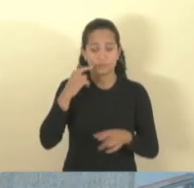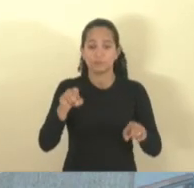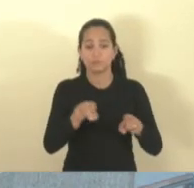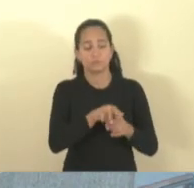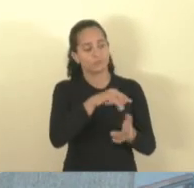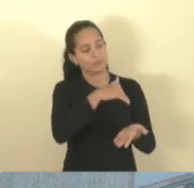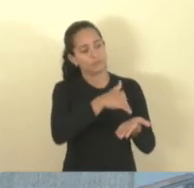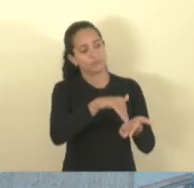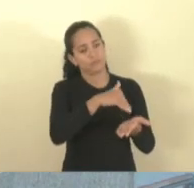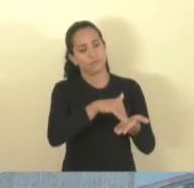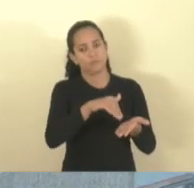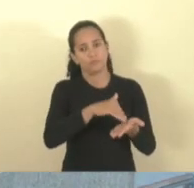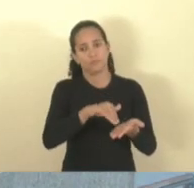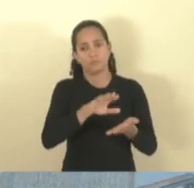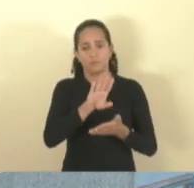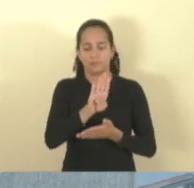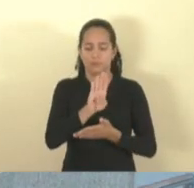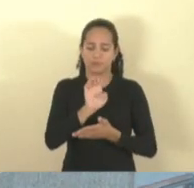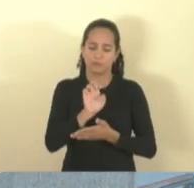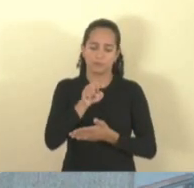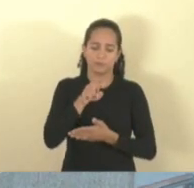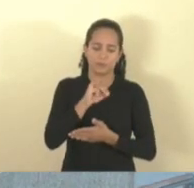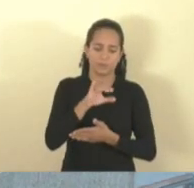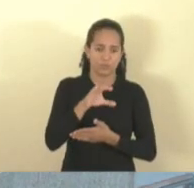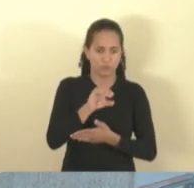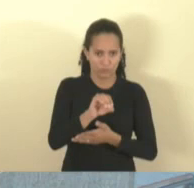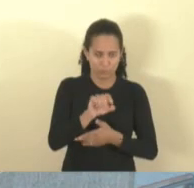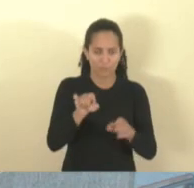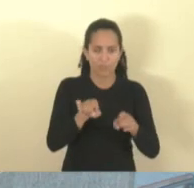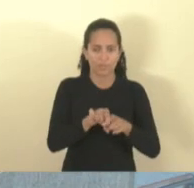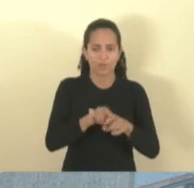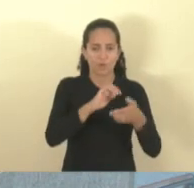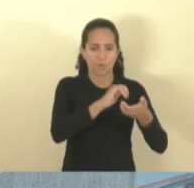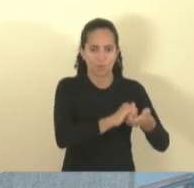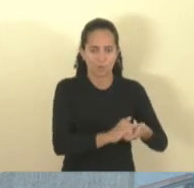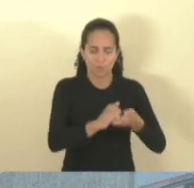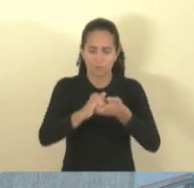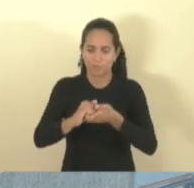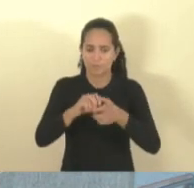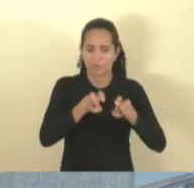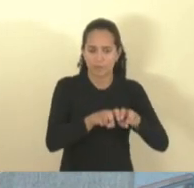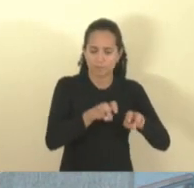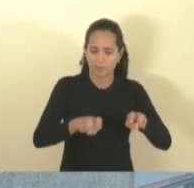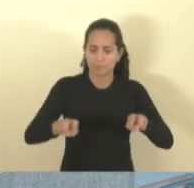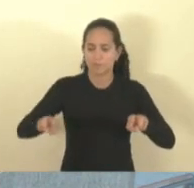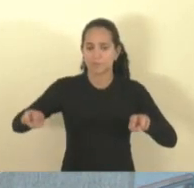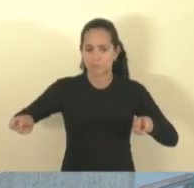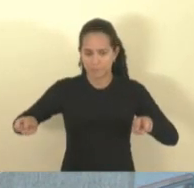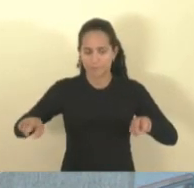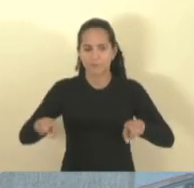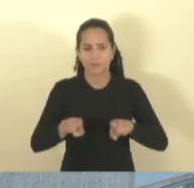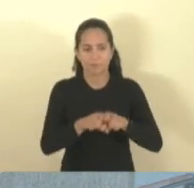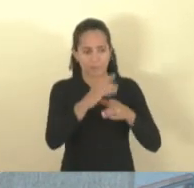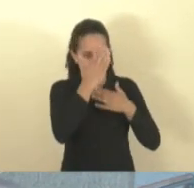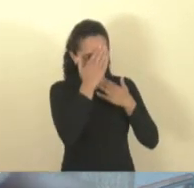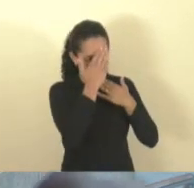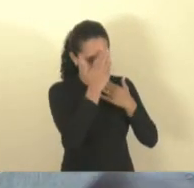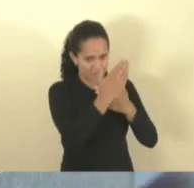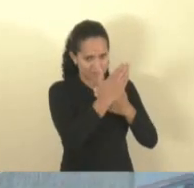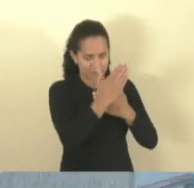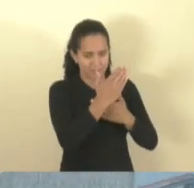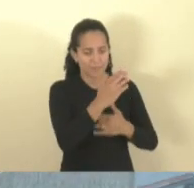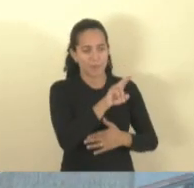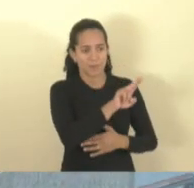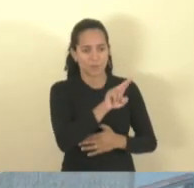secretário Benício, cumprimentar toda a mesa. Eu quero aqui agradecer o Paulo pela meu xará, né, pelo